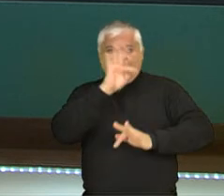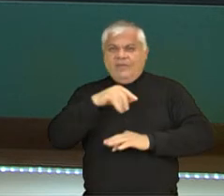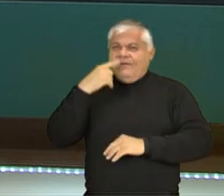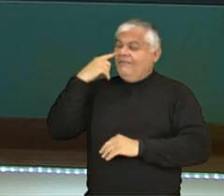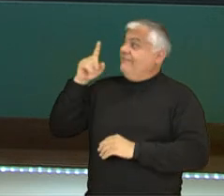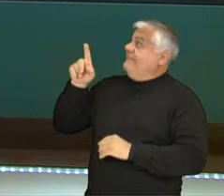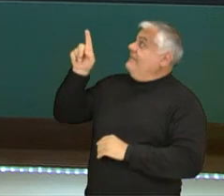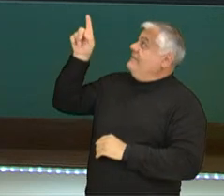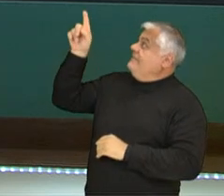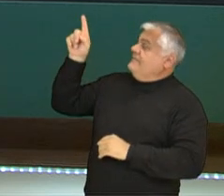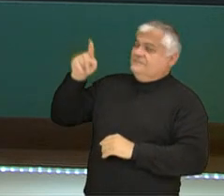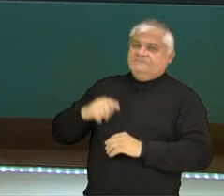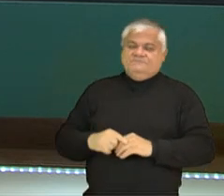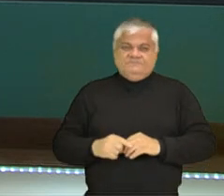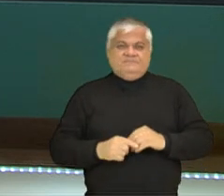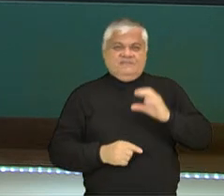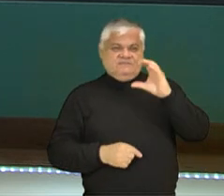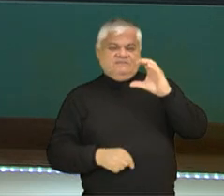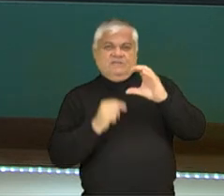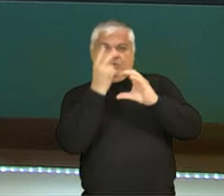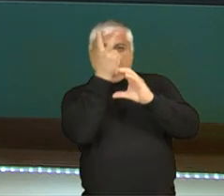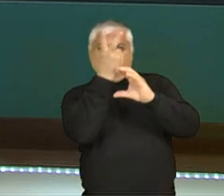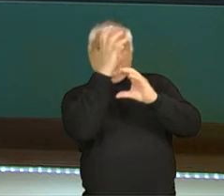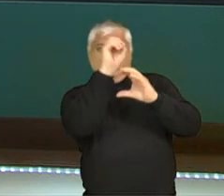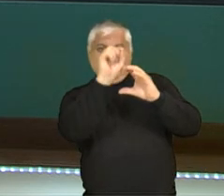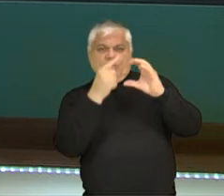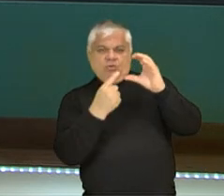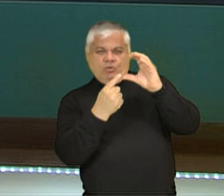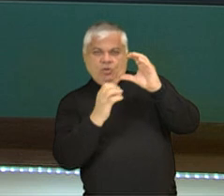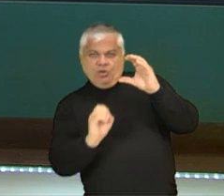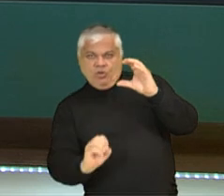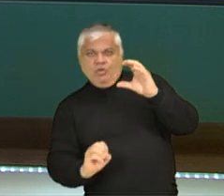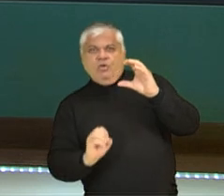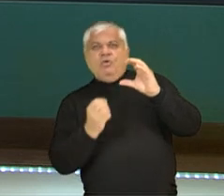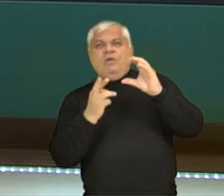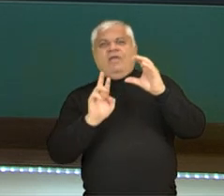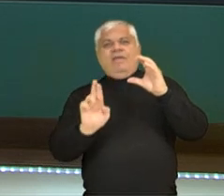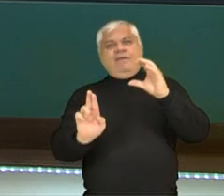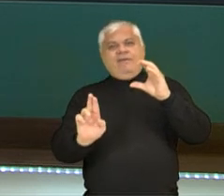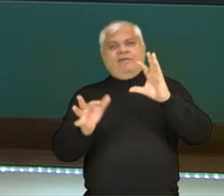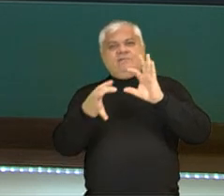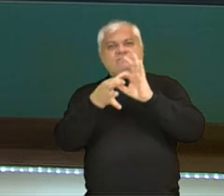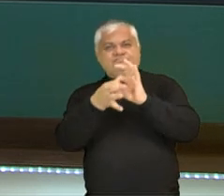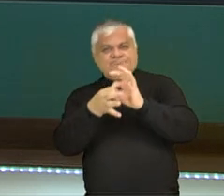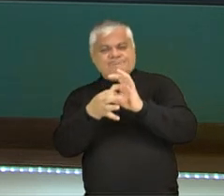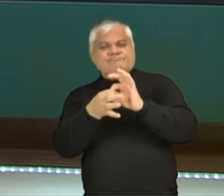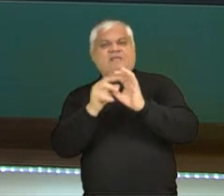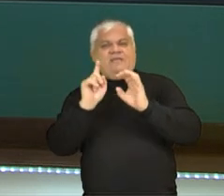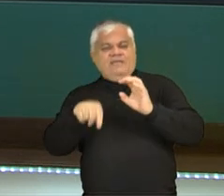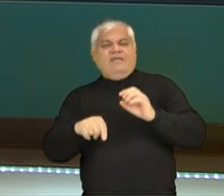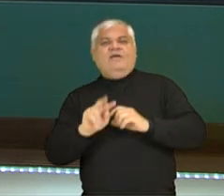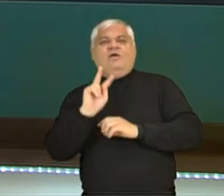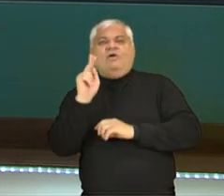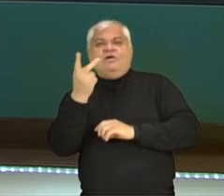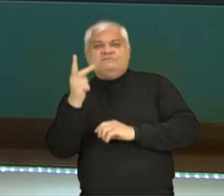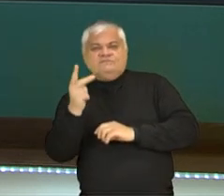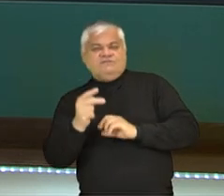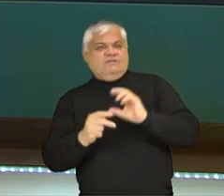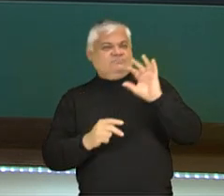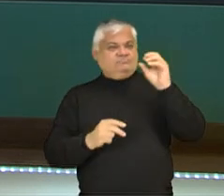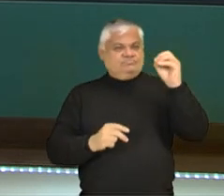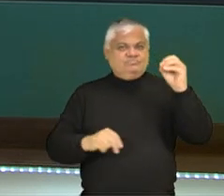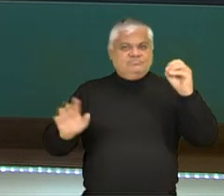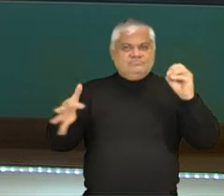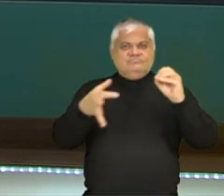orgânico. C-O, C-O e um radical orgânico ligado ao oxigênio e um radical orgânico